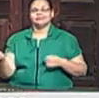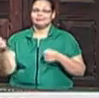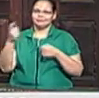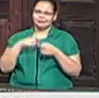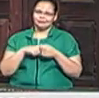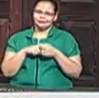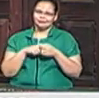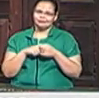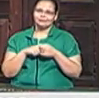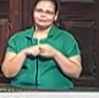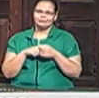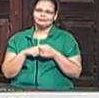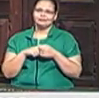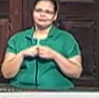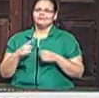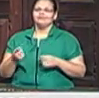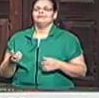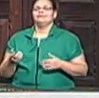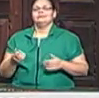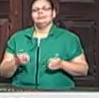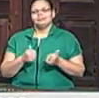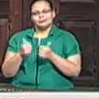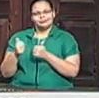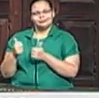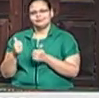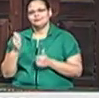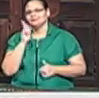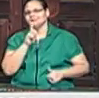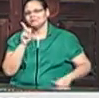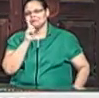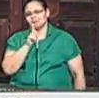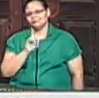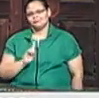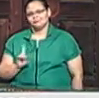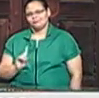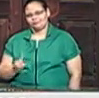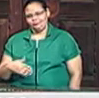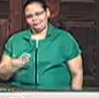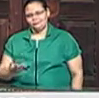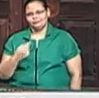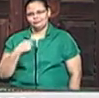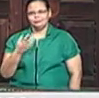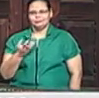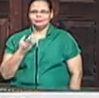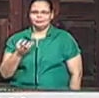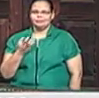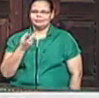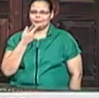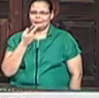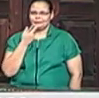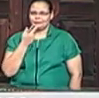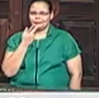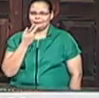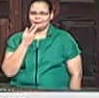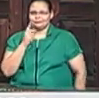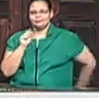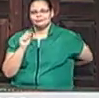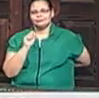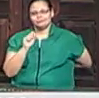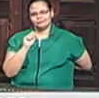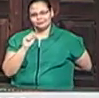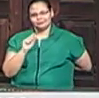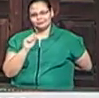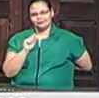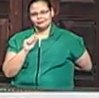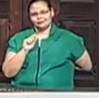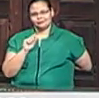retorno a um porto seguro. Eu quero dizer que,